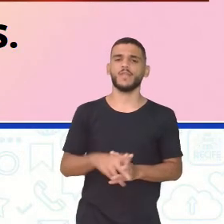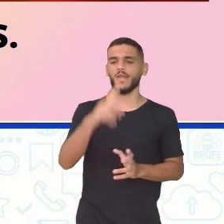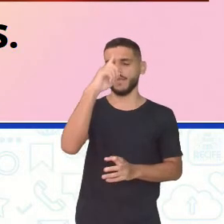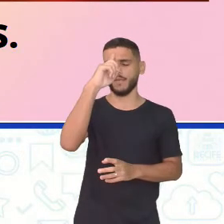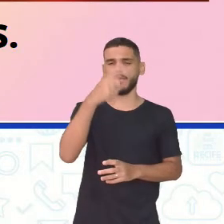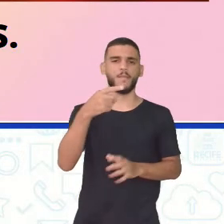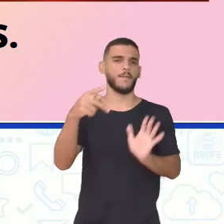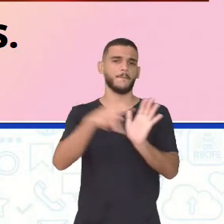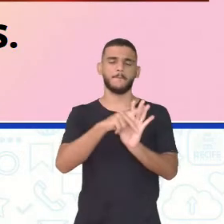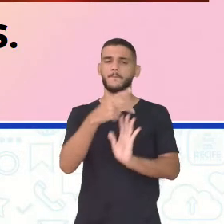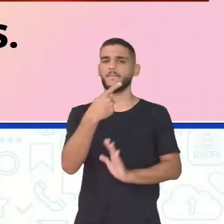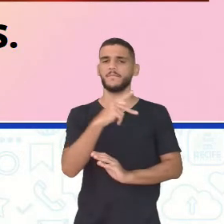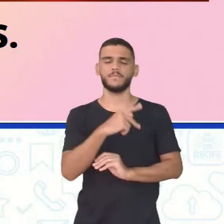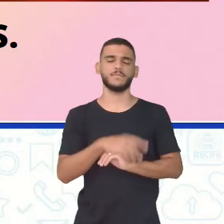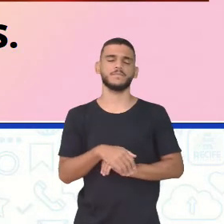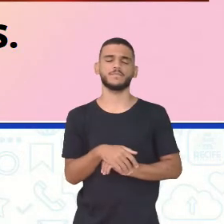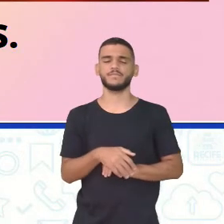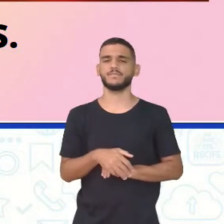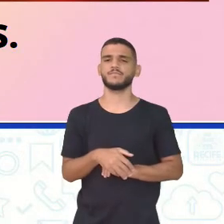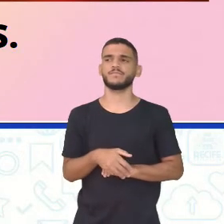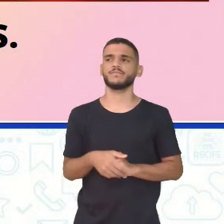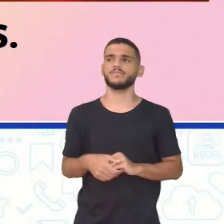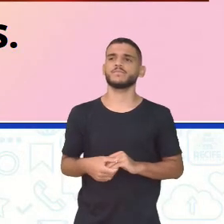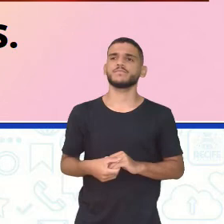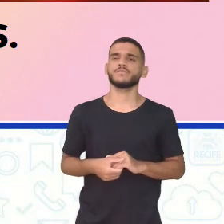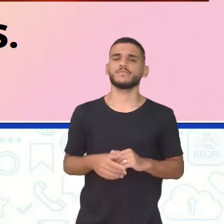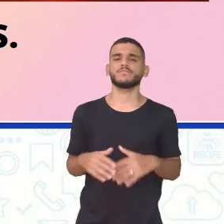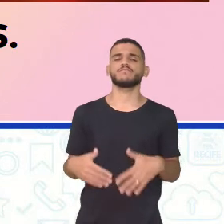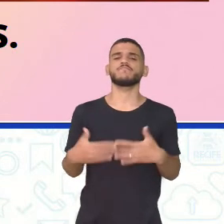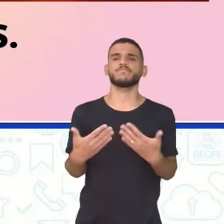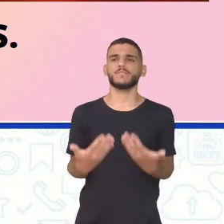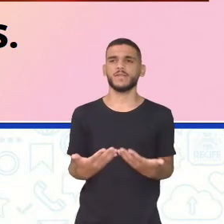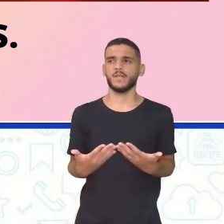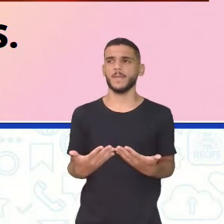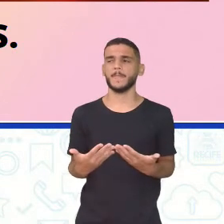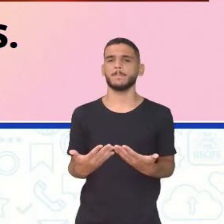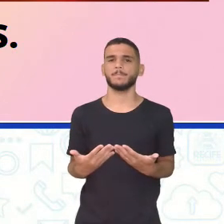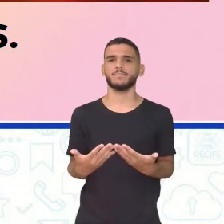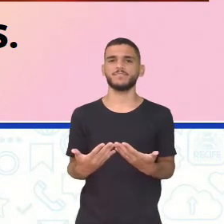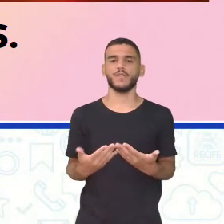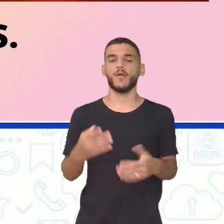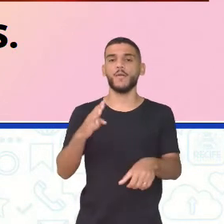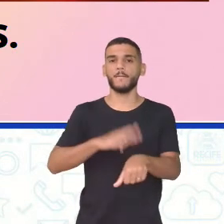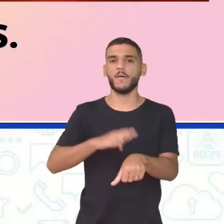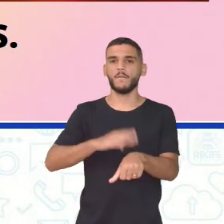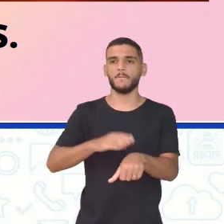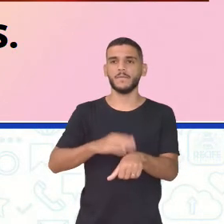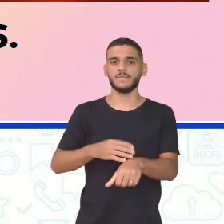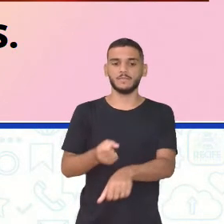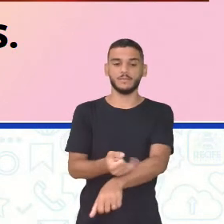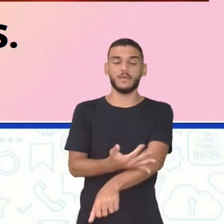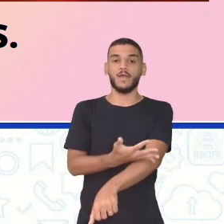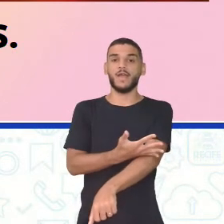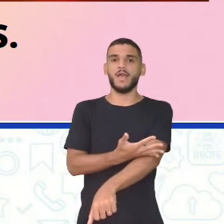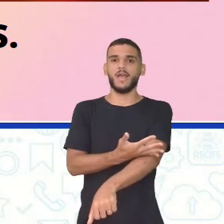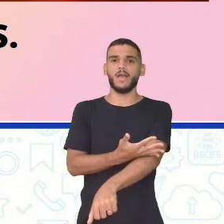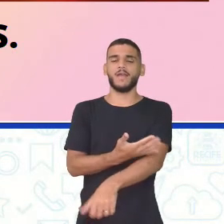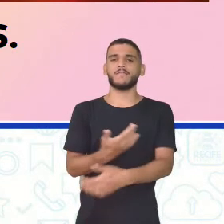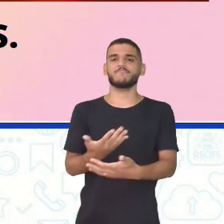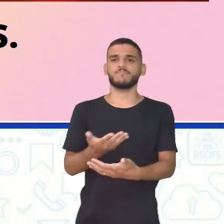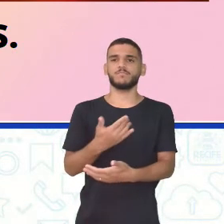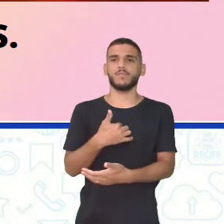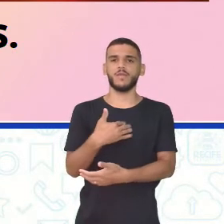batesse lentamente. Não tenho domínio. Eu não posso, diante de uma emoção, dizer, meu coração